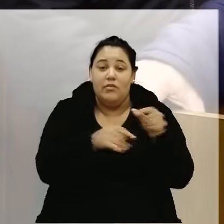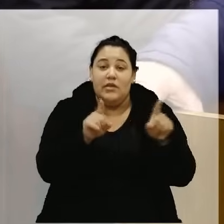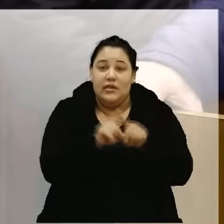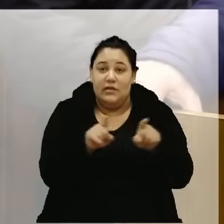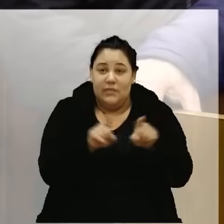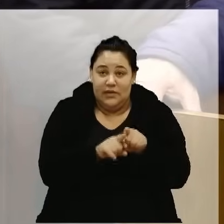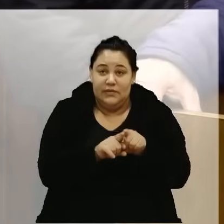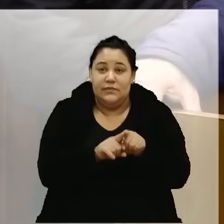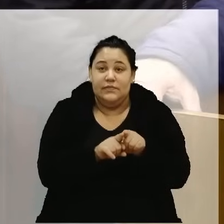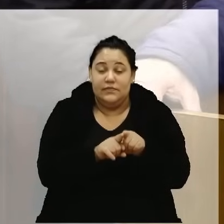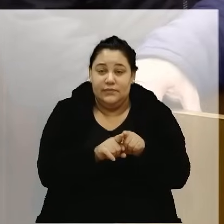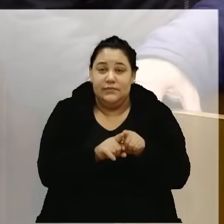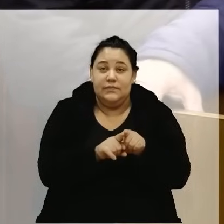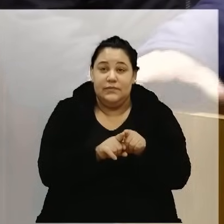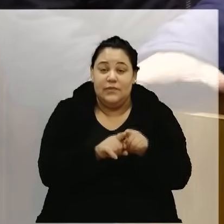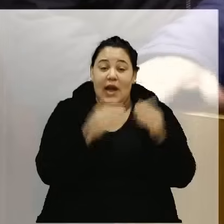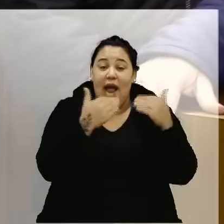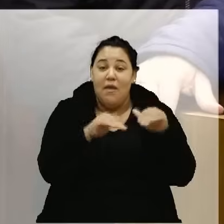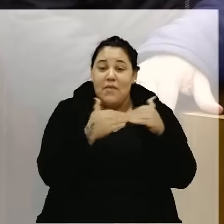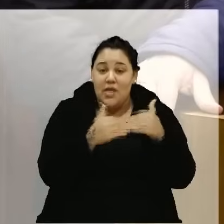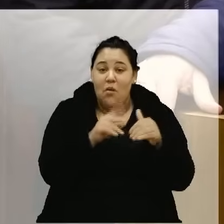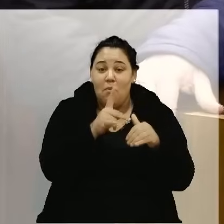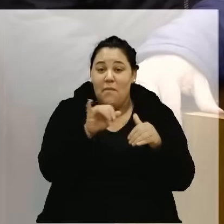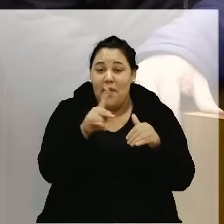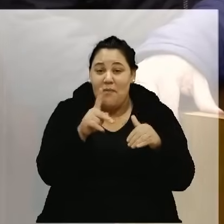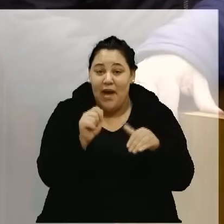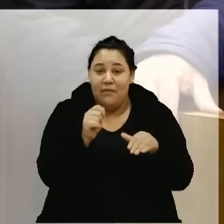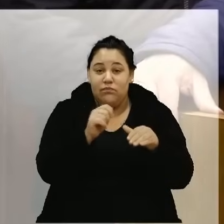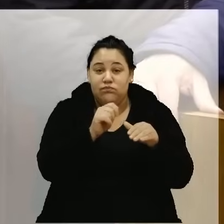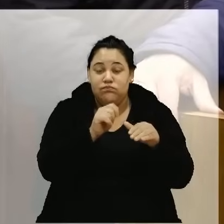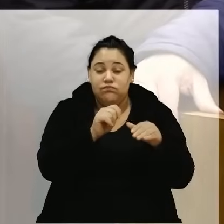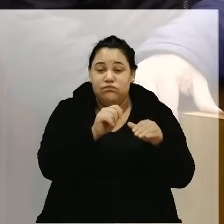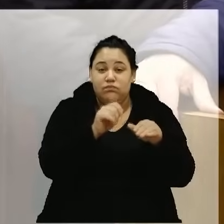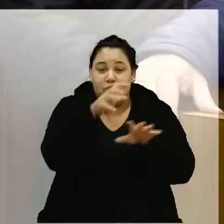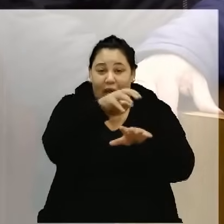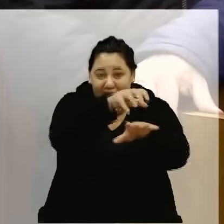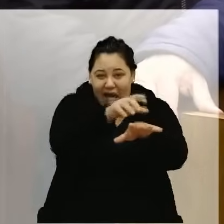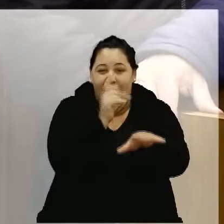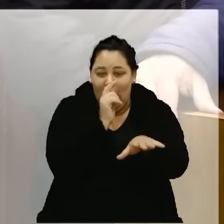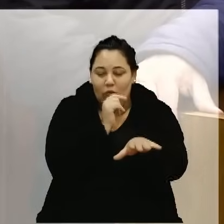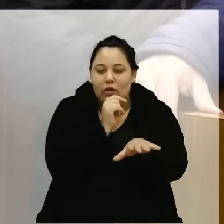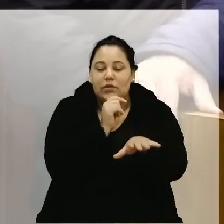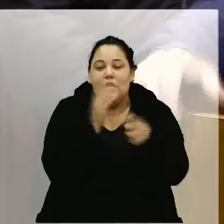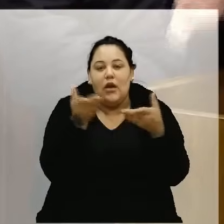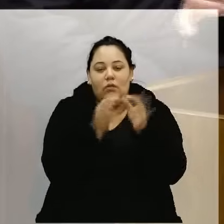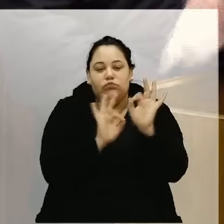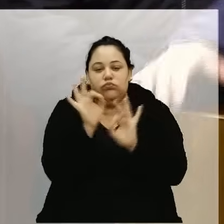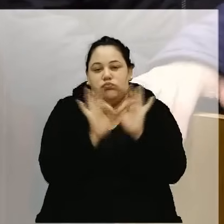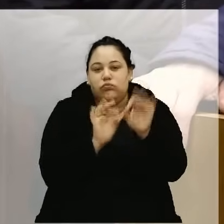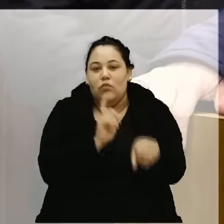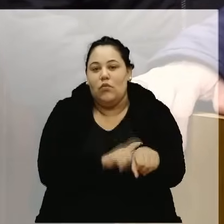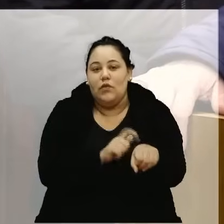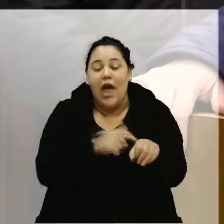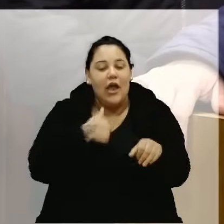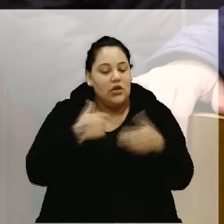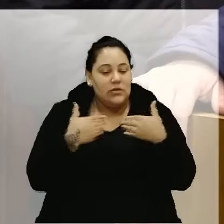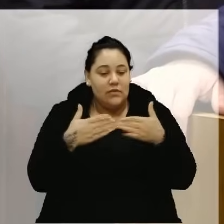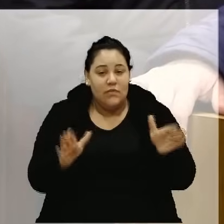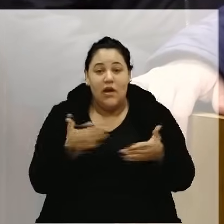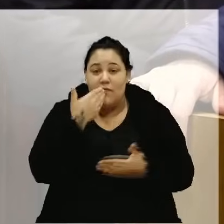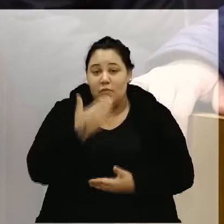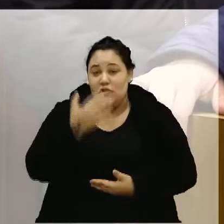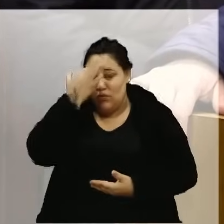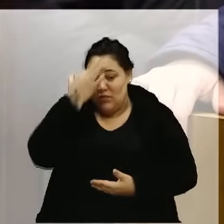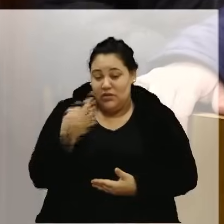por caminhões-pipas e é o que nós temos de planejamento para o momento. Tá? Estamos à disposição, pedimos a compreensão dos